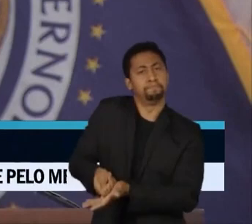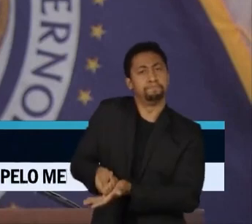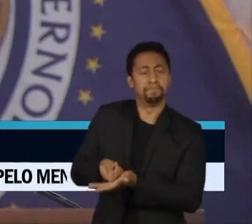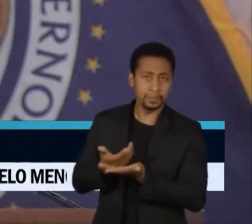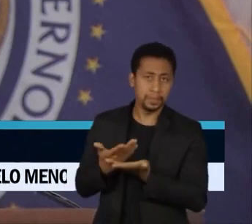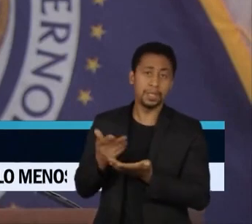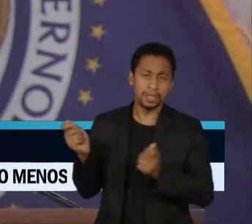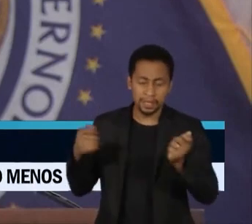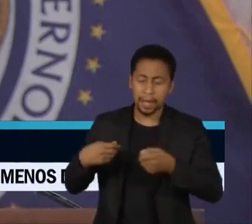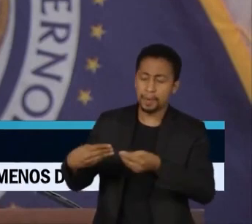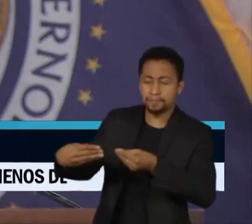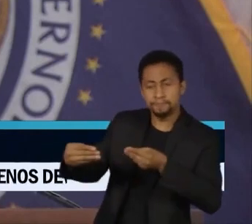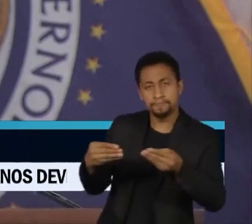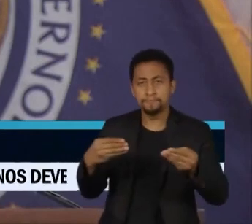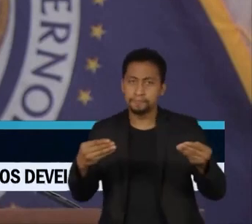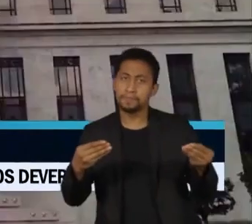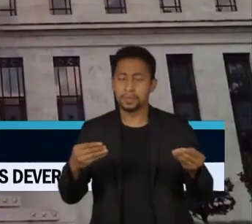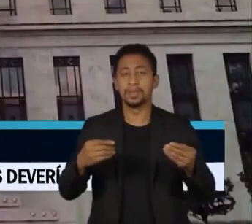liquidez.